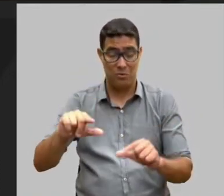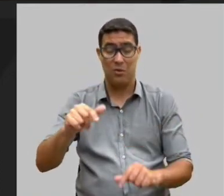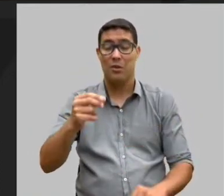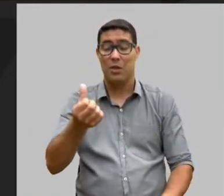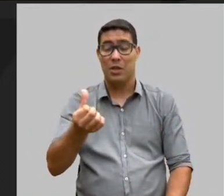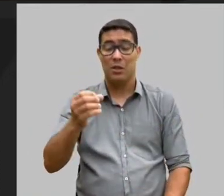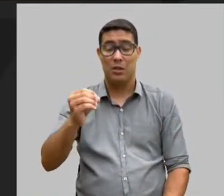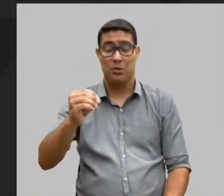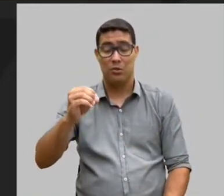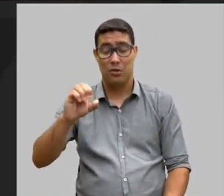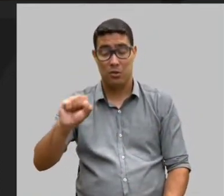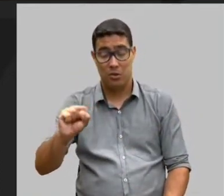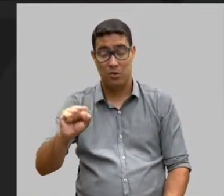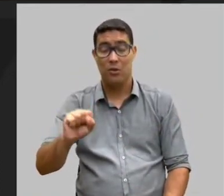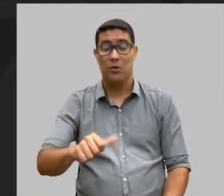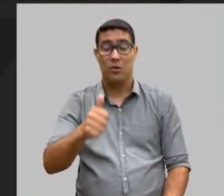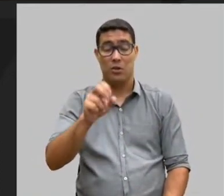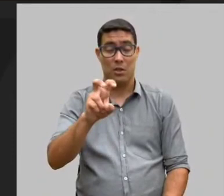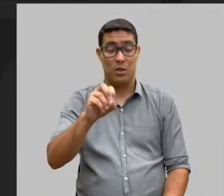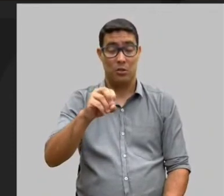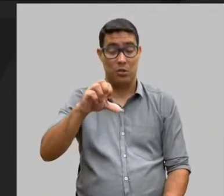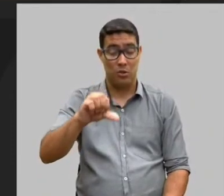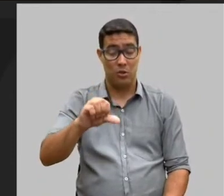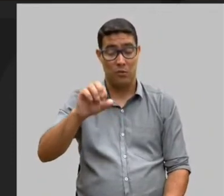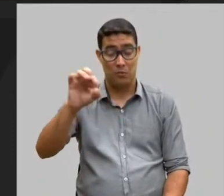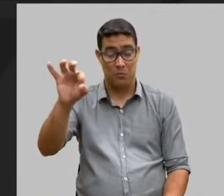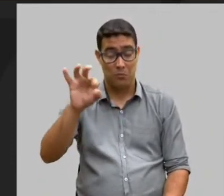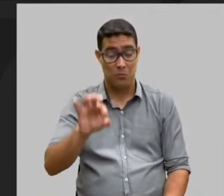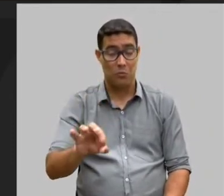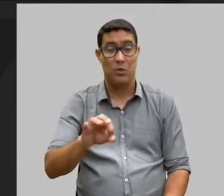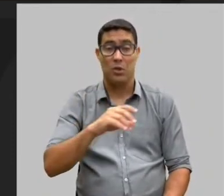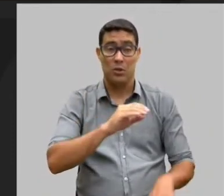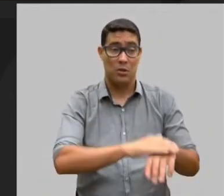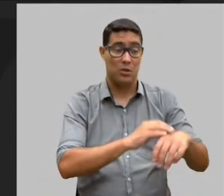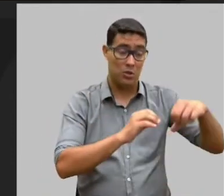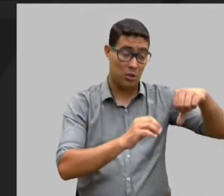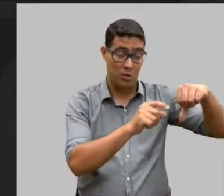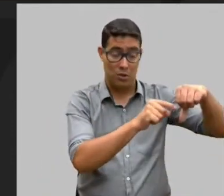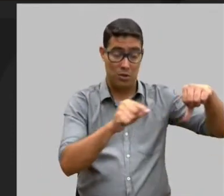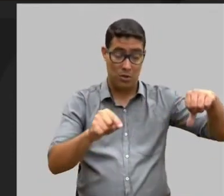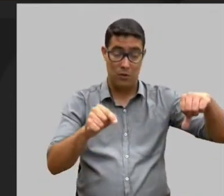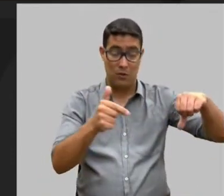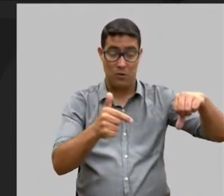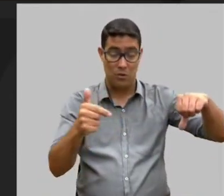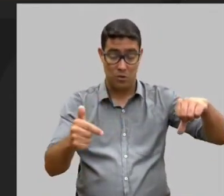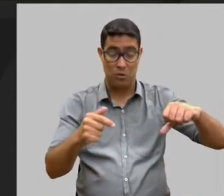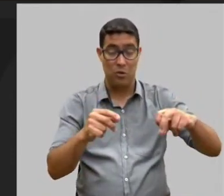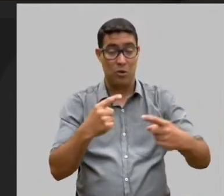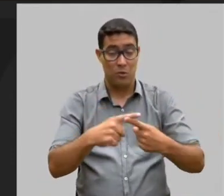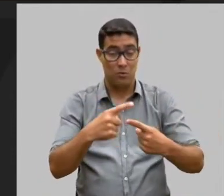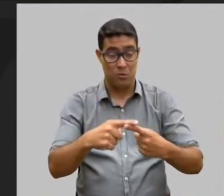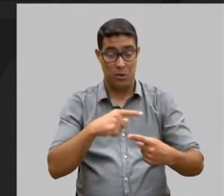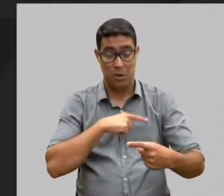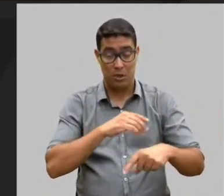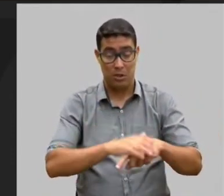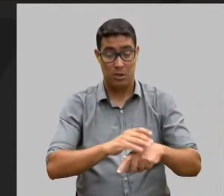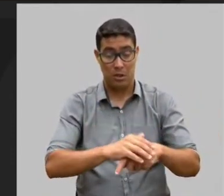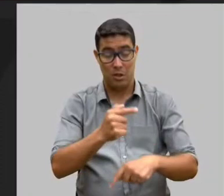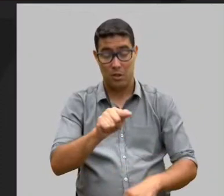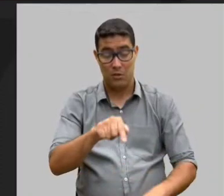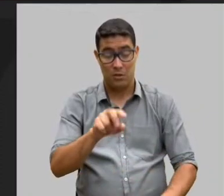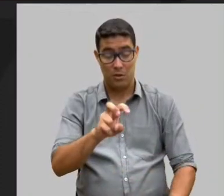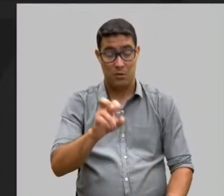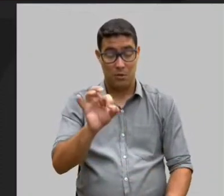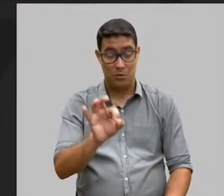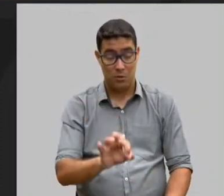o juros foi de 9% você pegando desse período de 99 2022 por quê Quando você pensa 75% mas é um juro